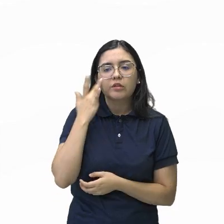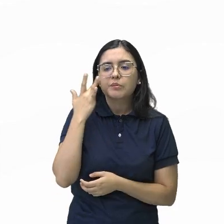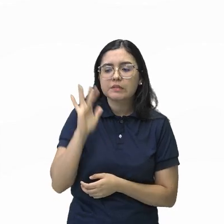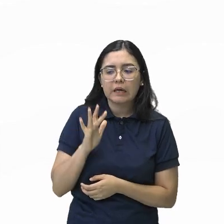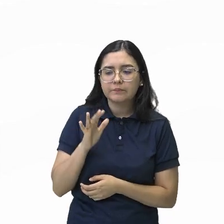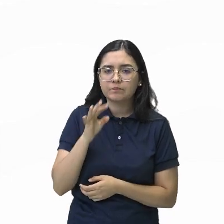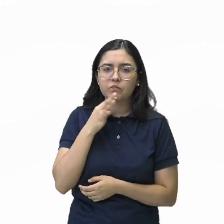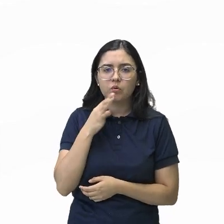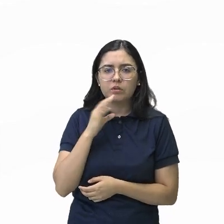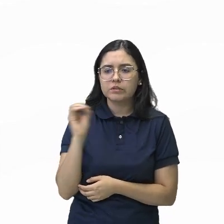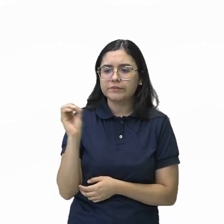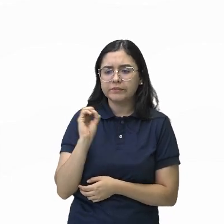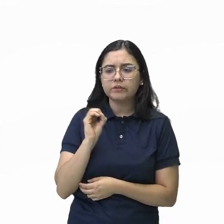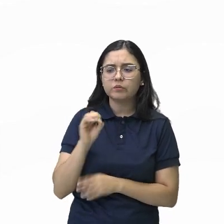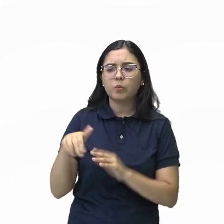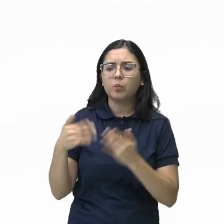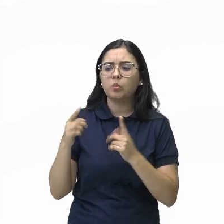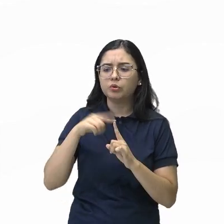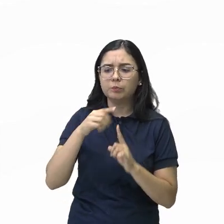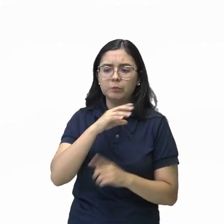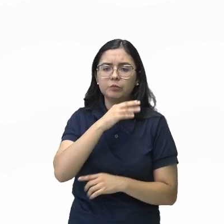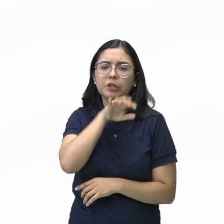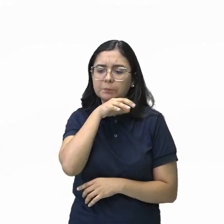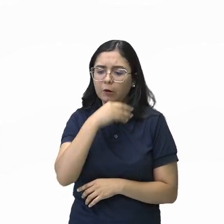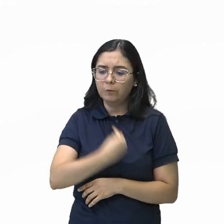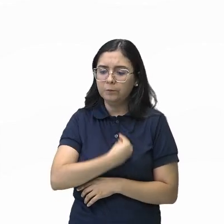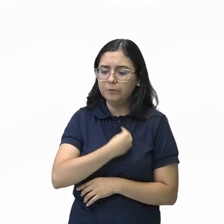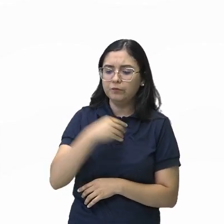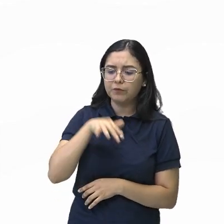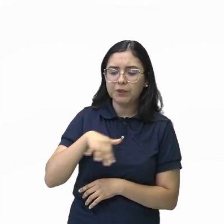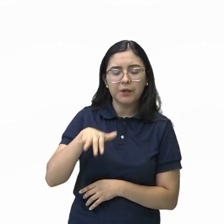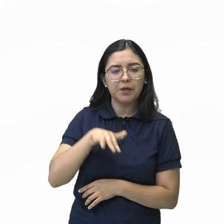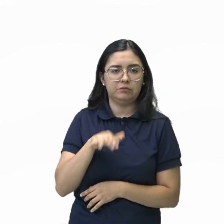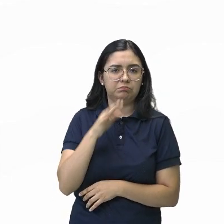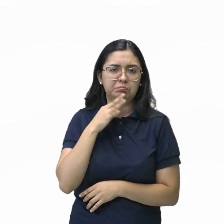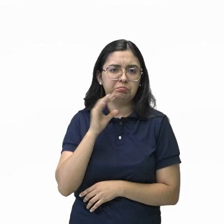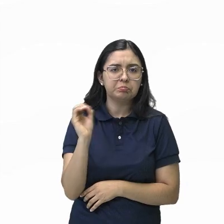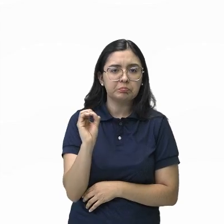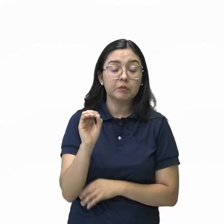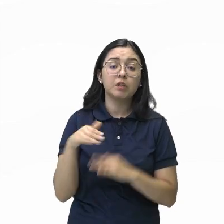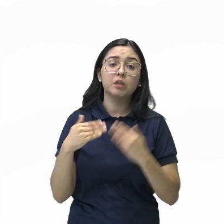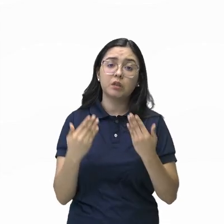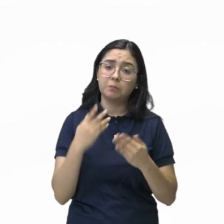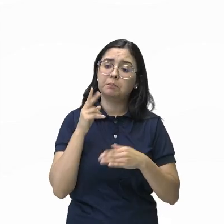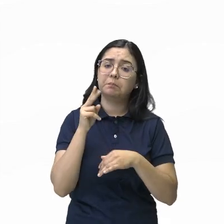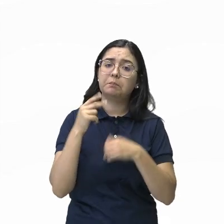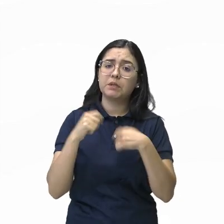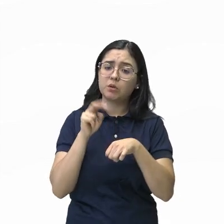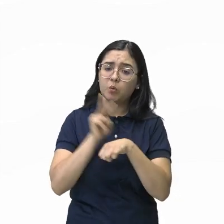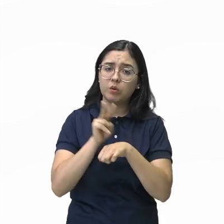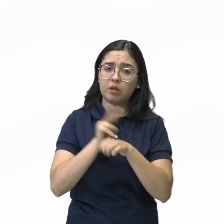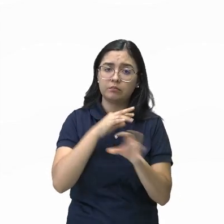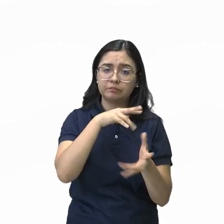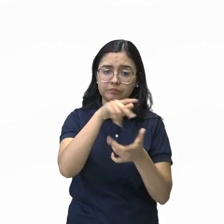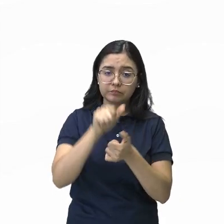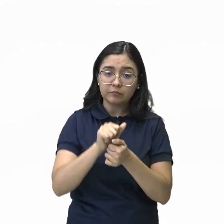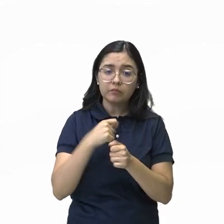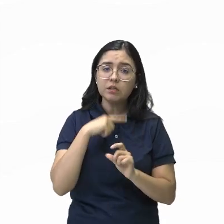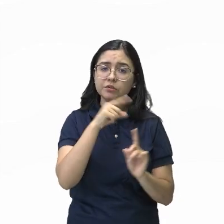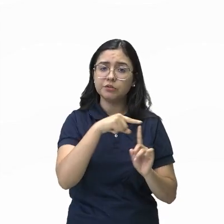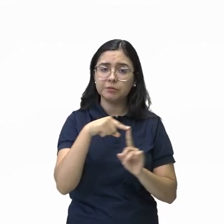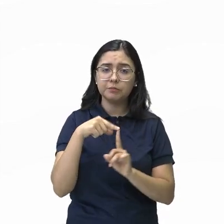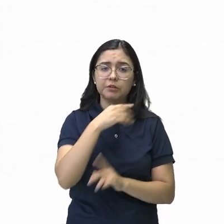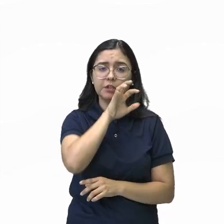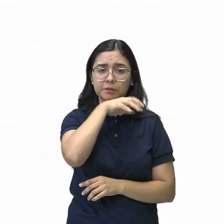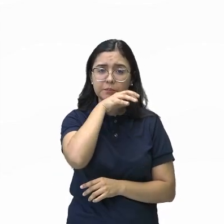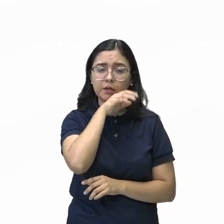não conhecemos que espécies que habitam ali nessas áreas, então a gente precisa cuidar desse planeta para que essas espécies que